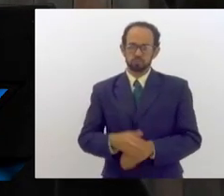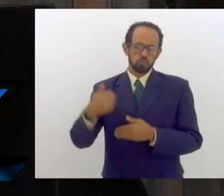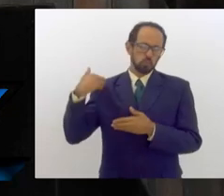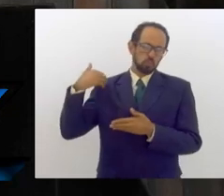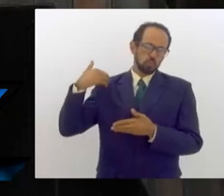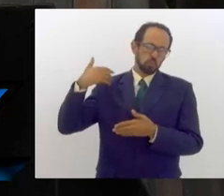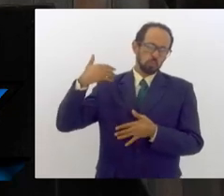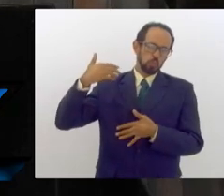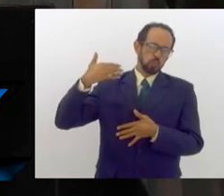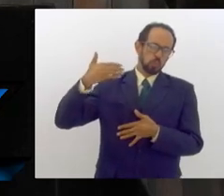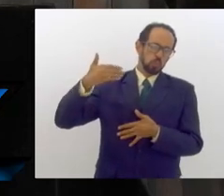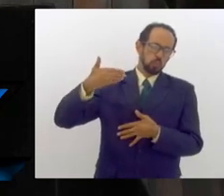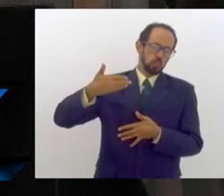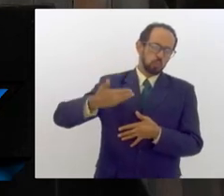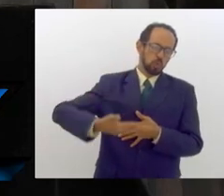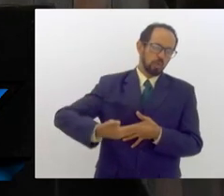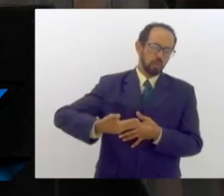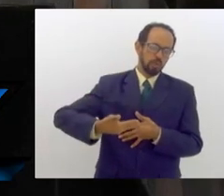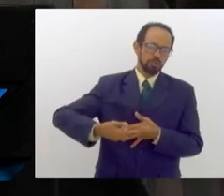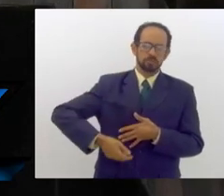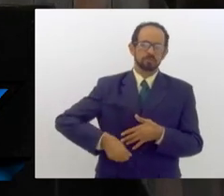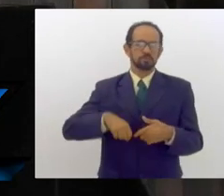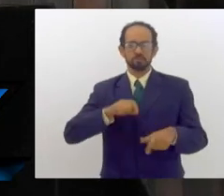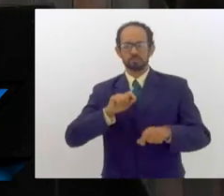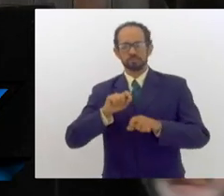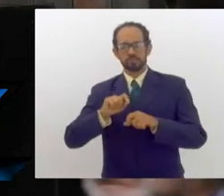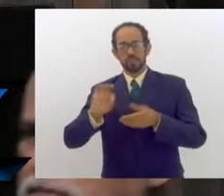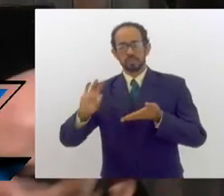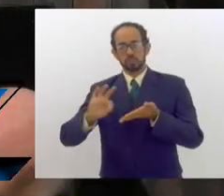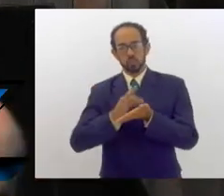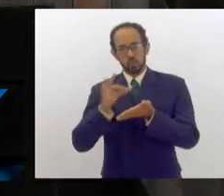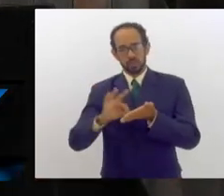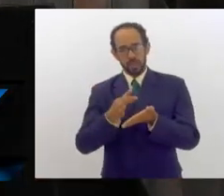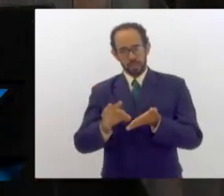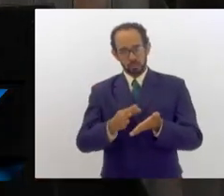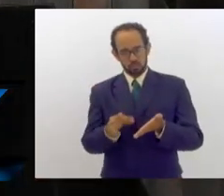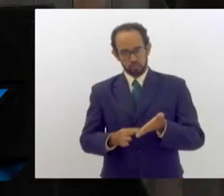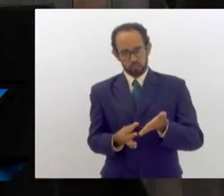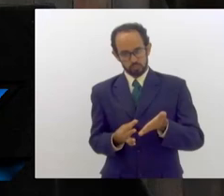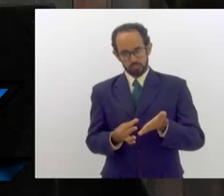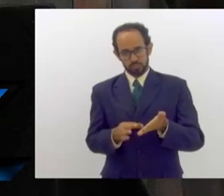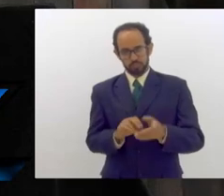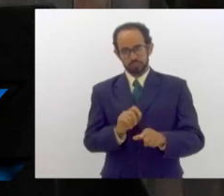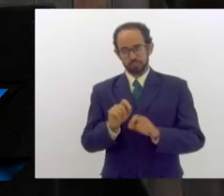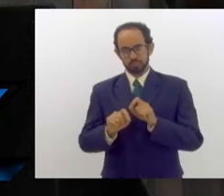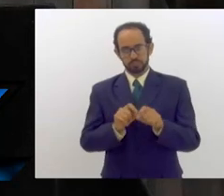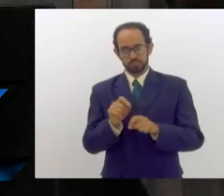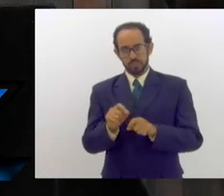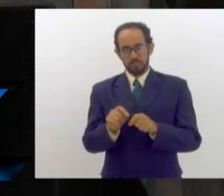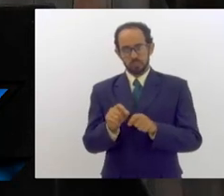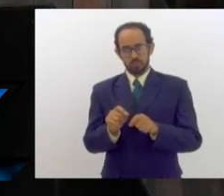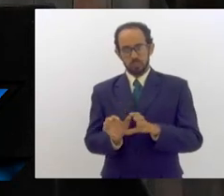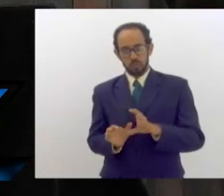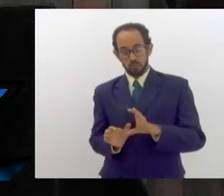tempo Esses contratos foram atrelados